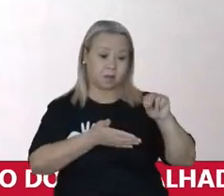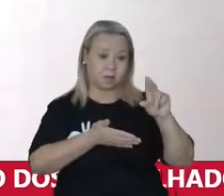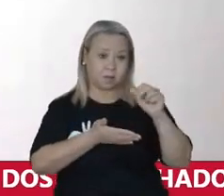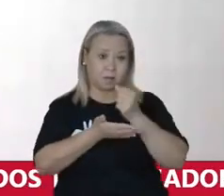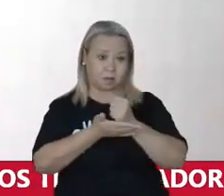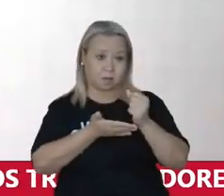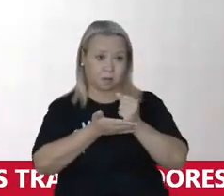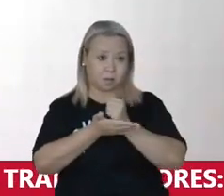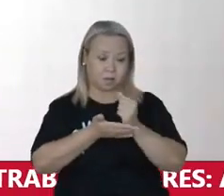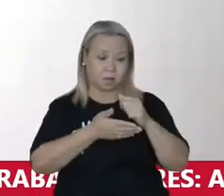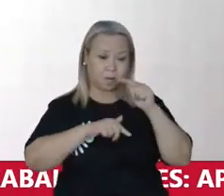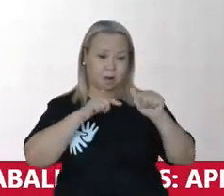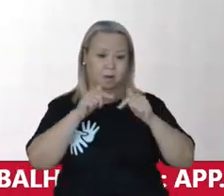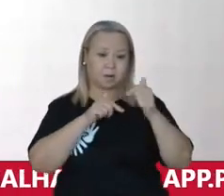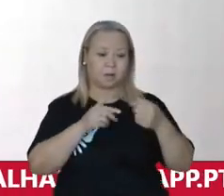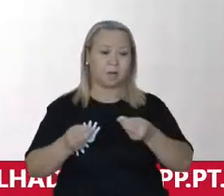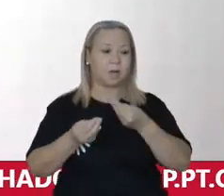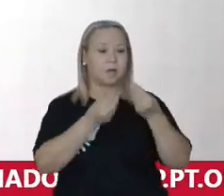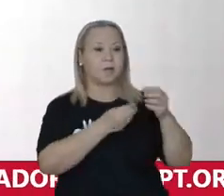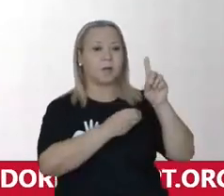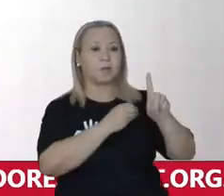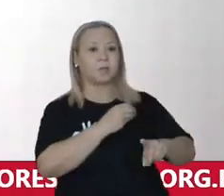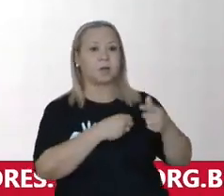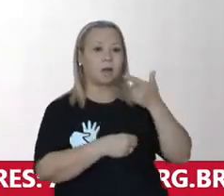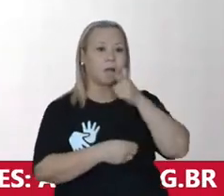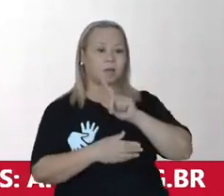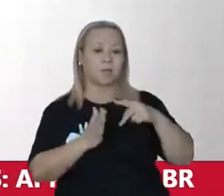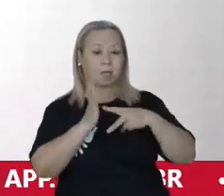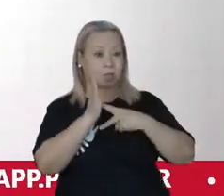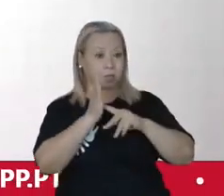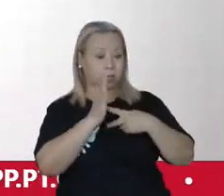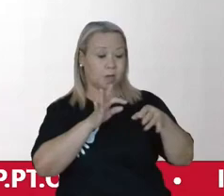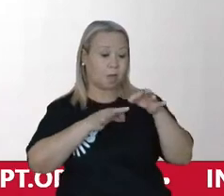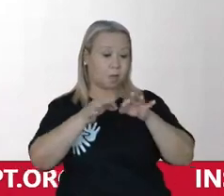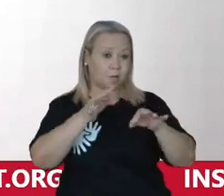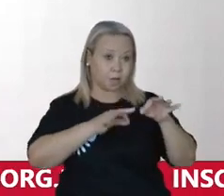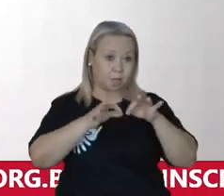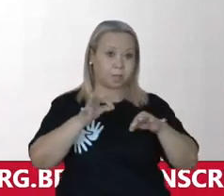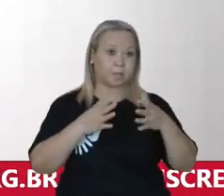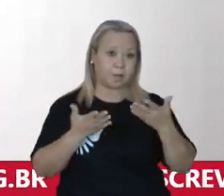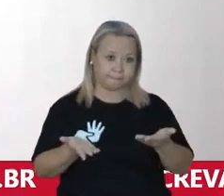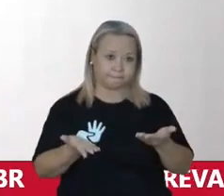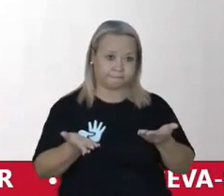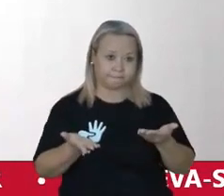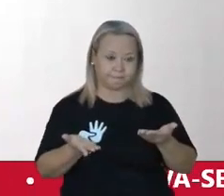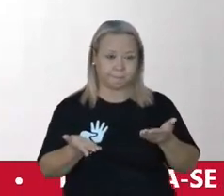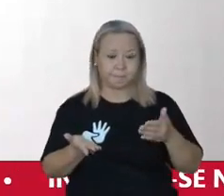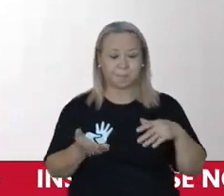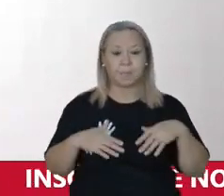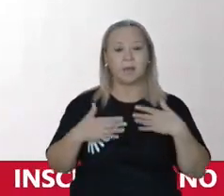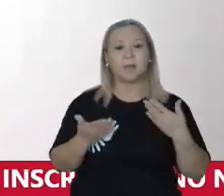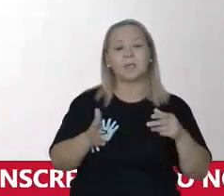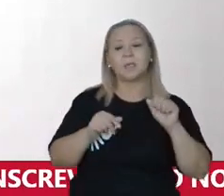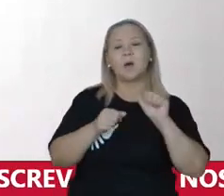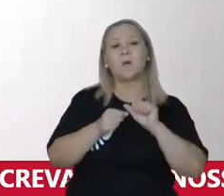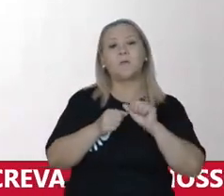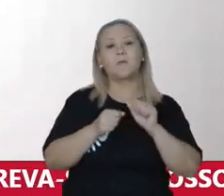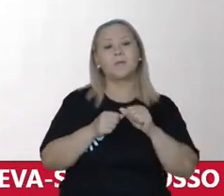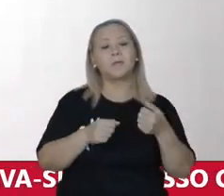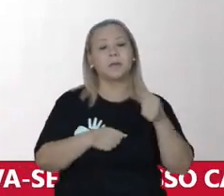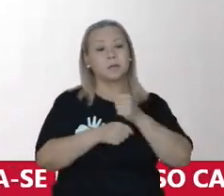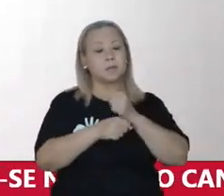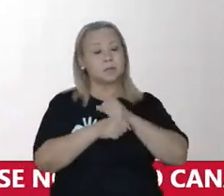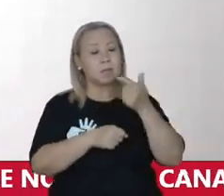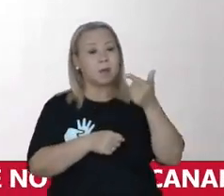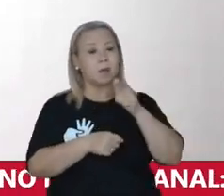dela registrada. Isso daria a ela direitos, ele acesso a um sindicato organizado, né? Então, eles fizeram essa reforma trabalhista